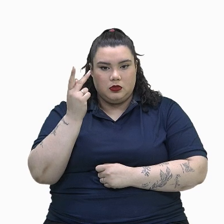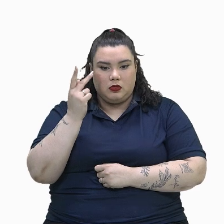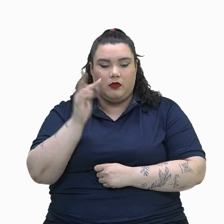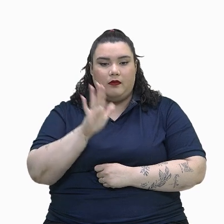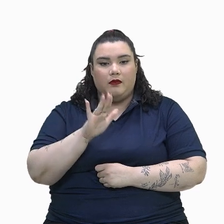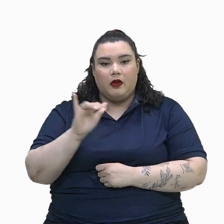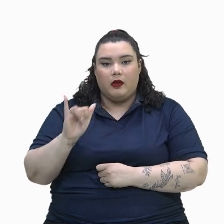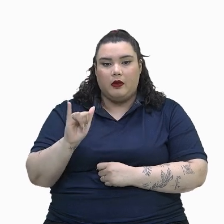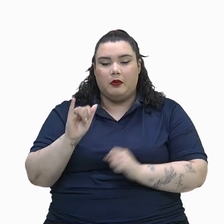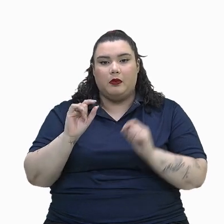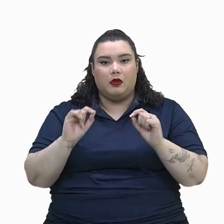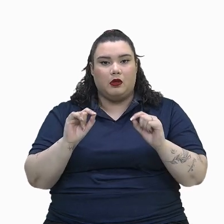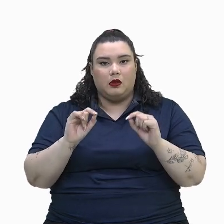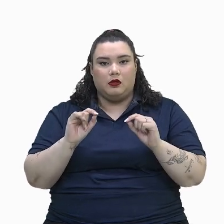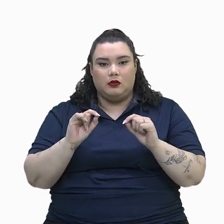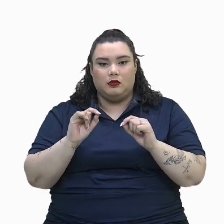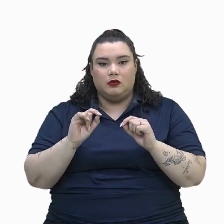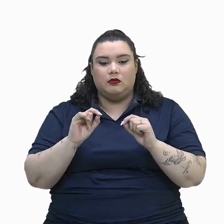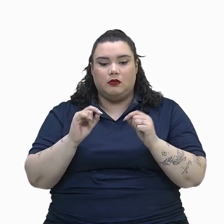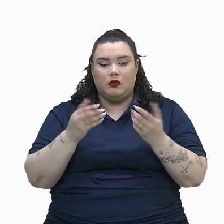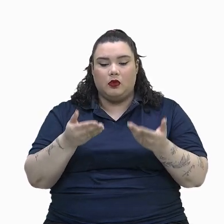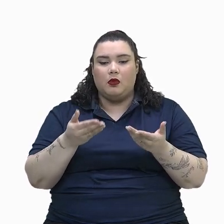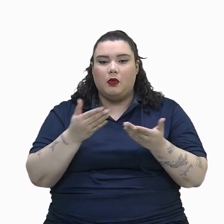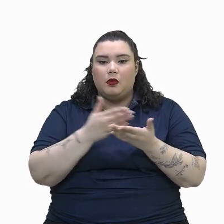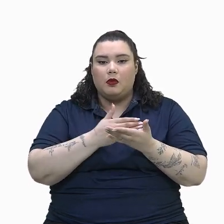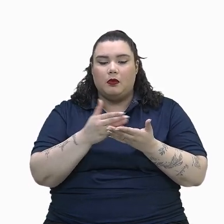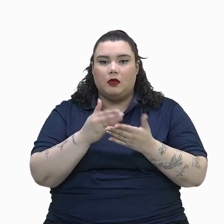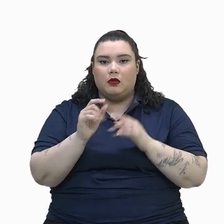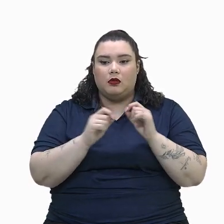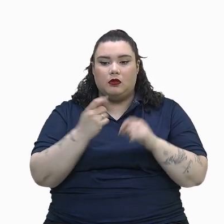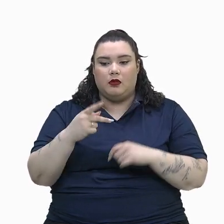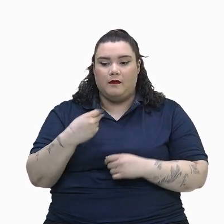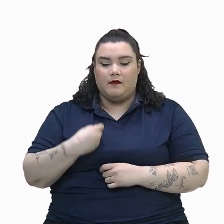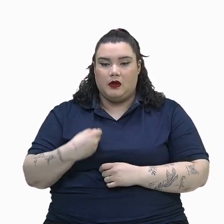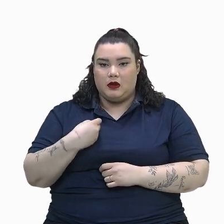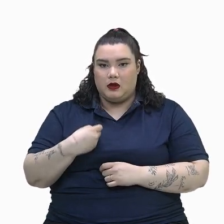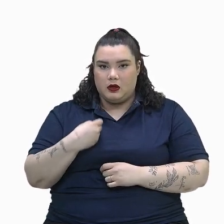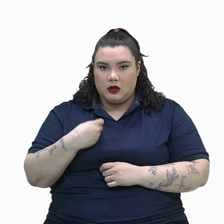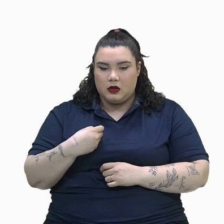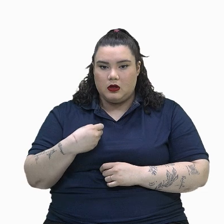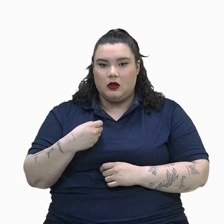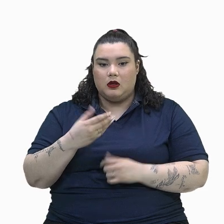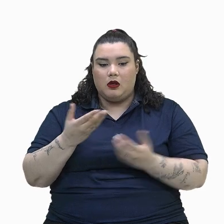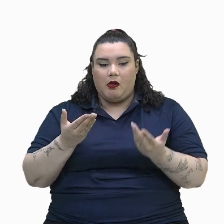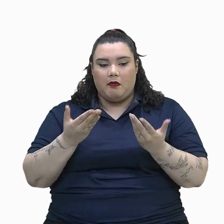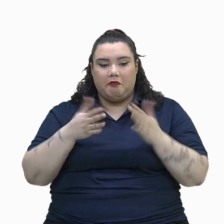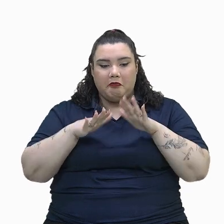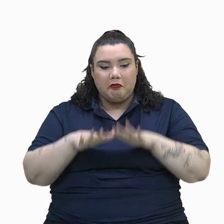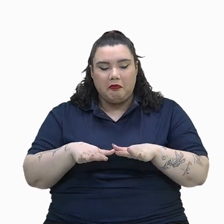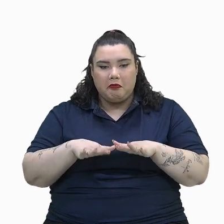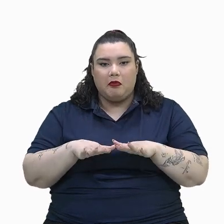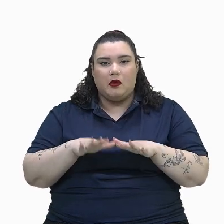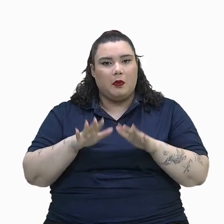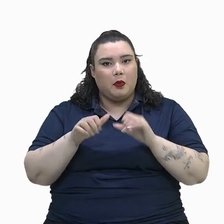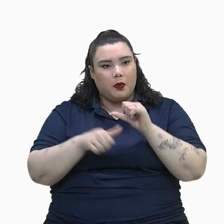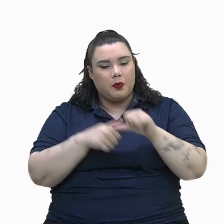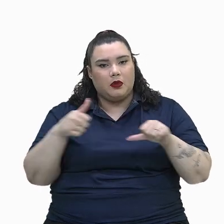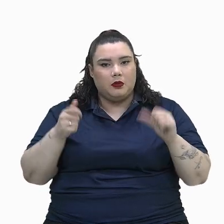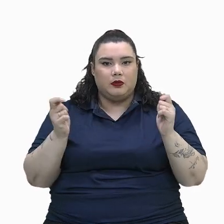vão sair do seu bem-estar, da sua comodidade, para ajudar o